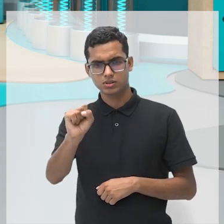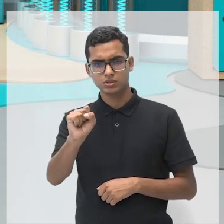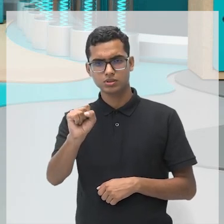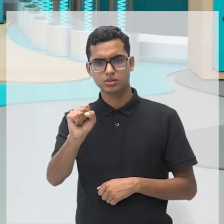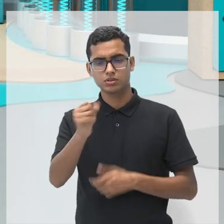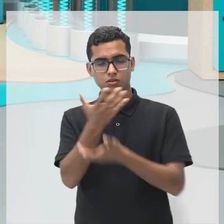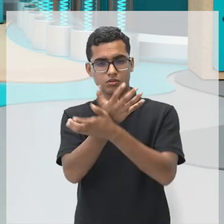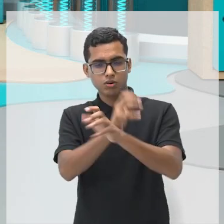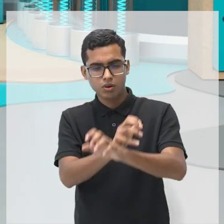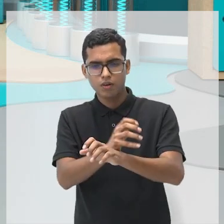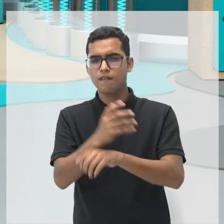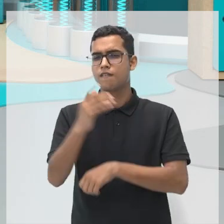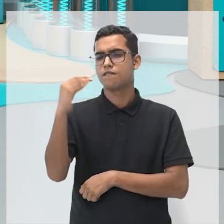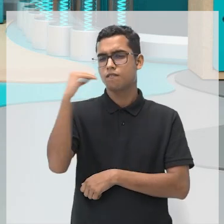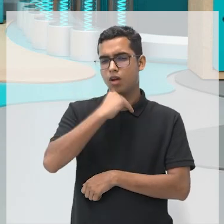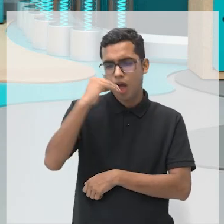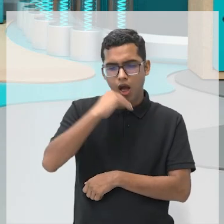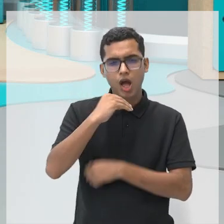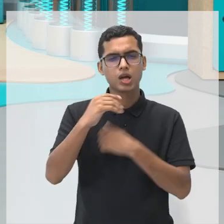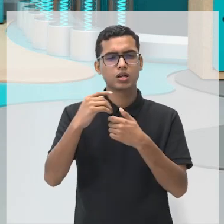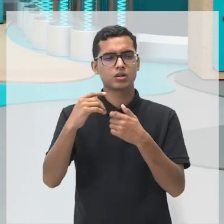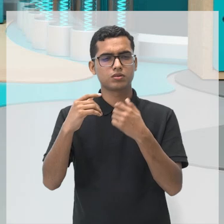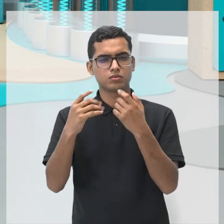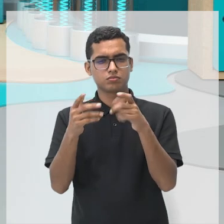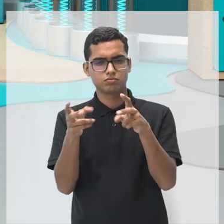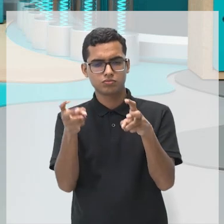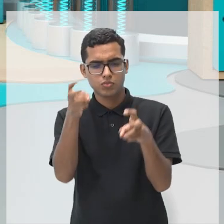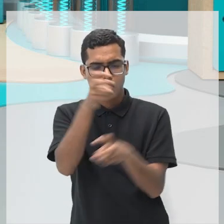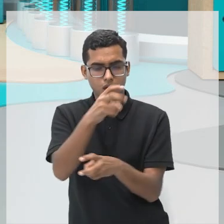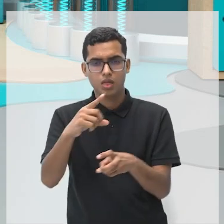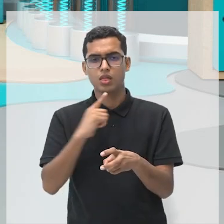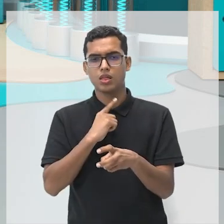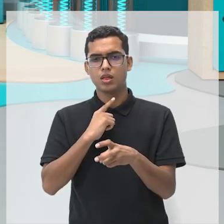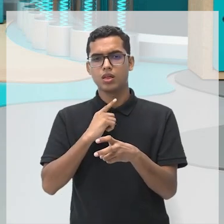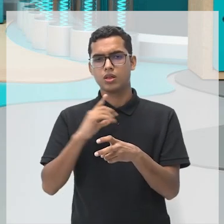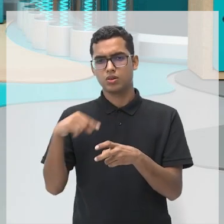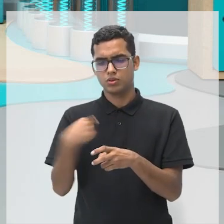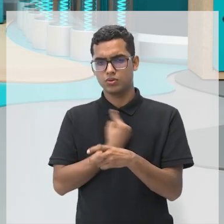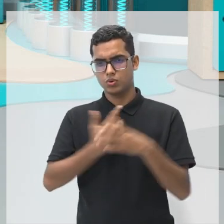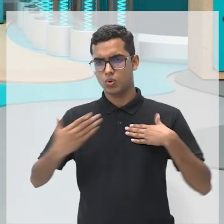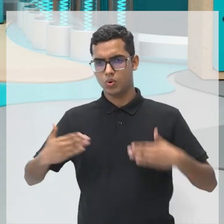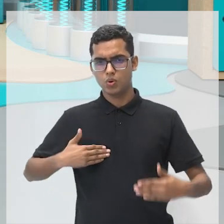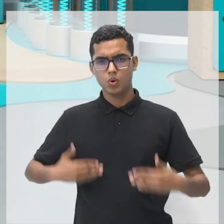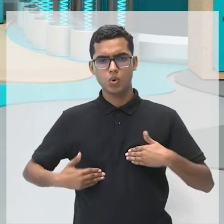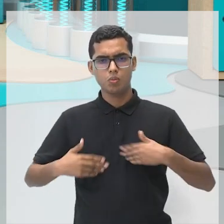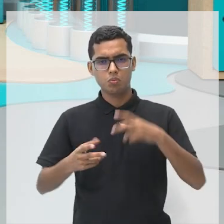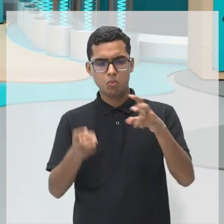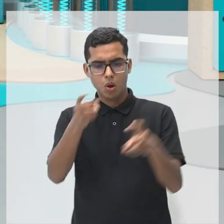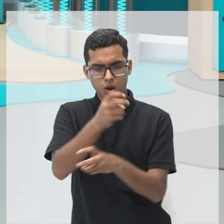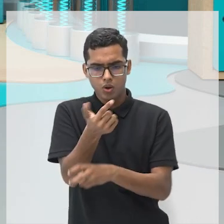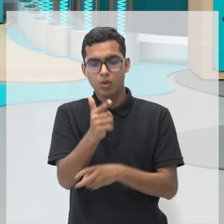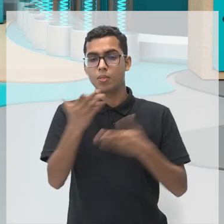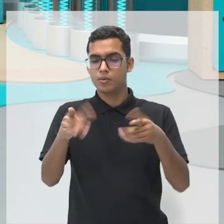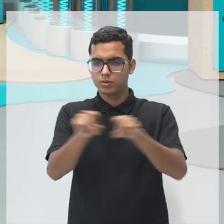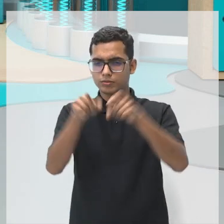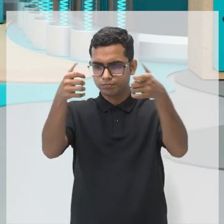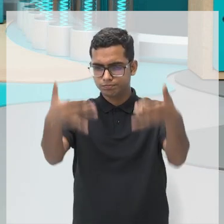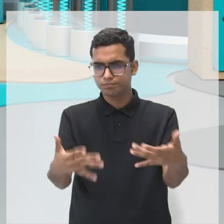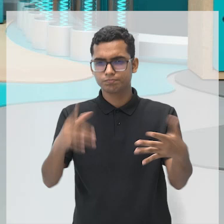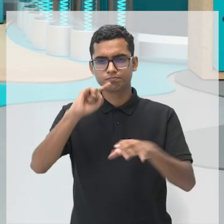um desvio postural. A gente não tem essa curvatura no nosso corpo, tá? Mas calma que a gente vai aprofundar um pouco mais e a gente vai